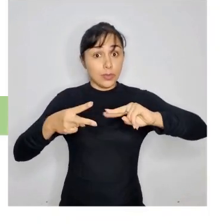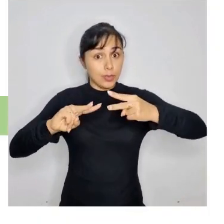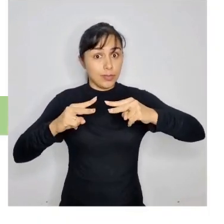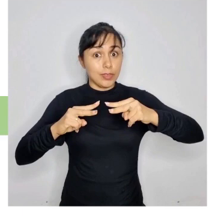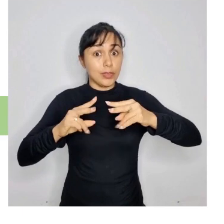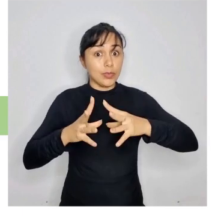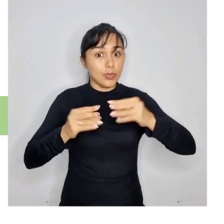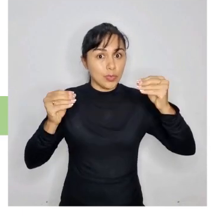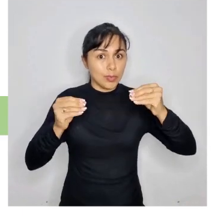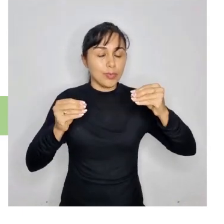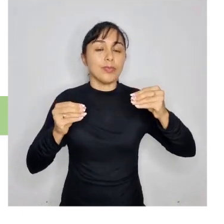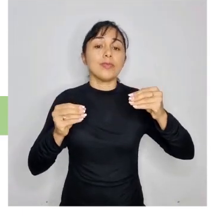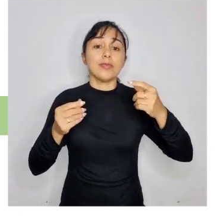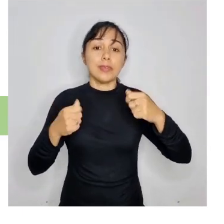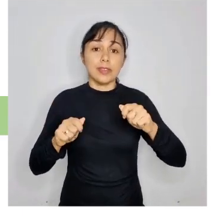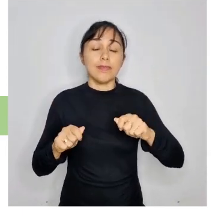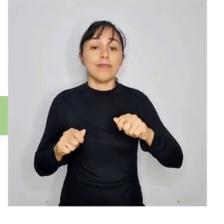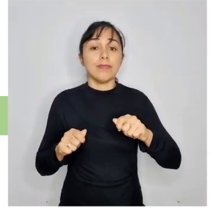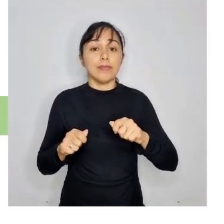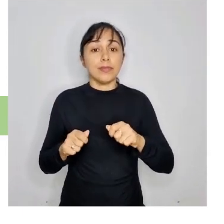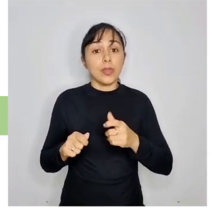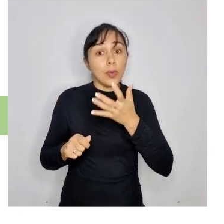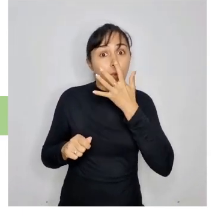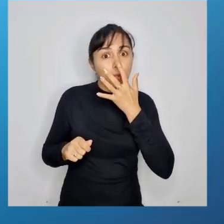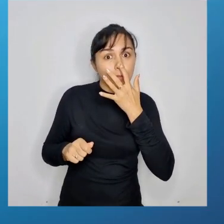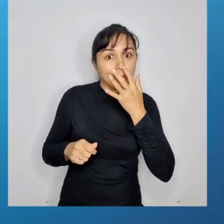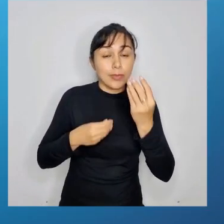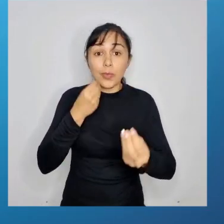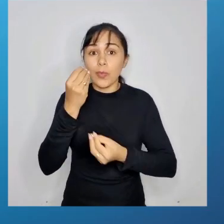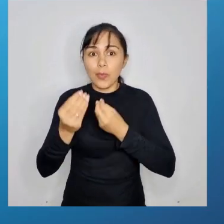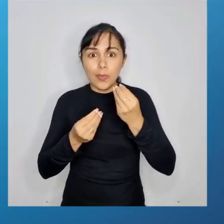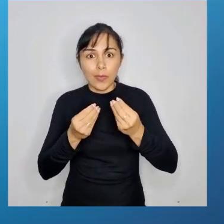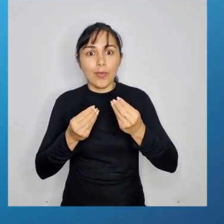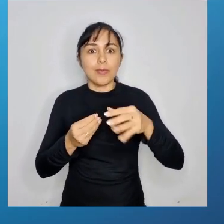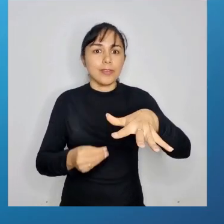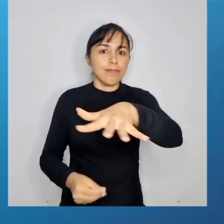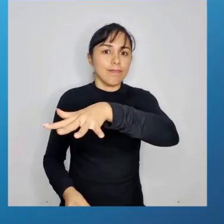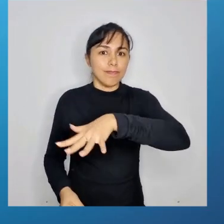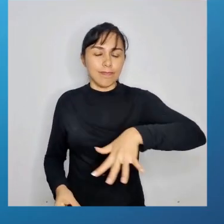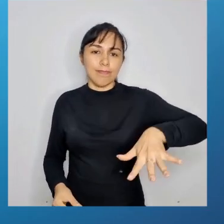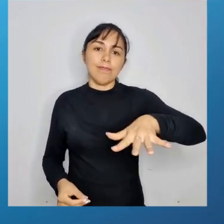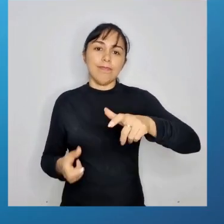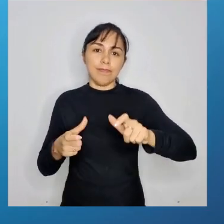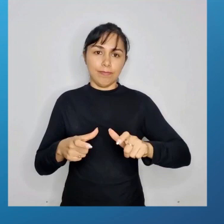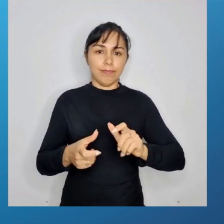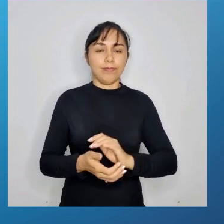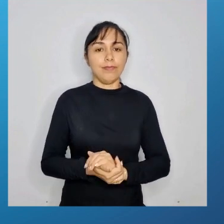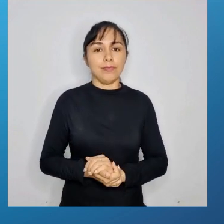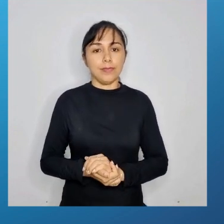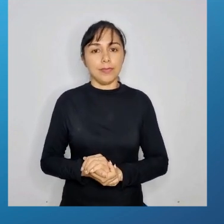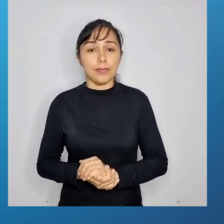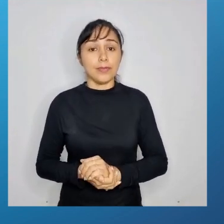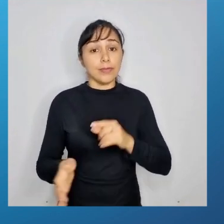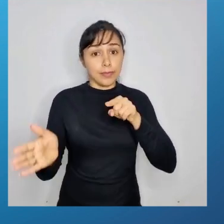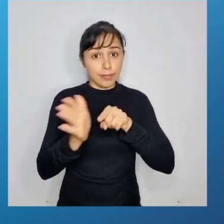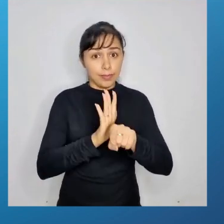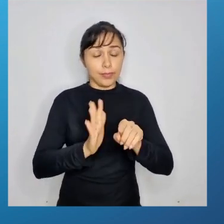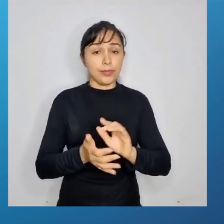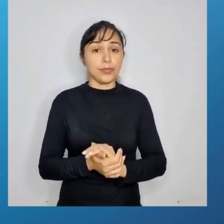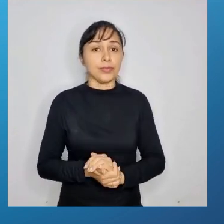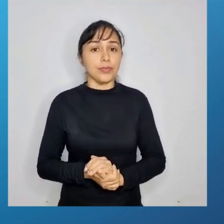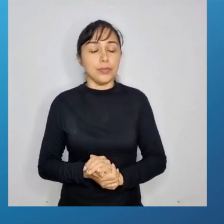olhar muito cuidadoso em relação ao equilíbrio do planeta. Vamos realizar alguns exercícios? Anfíbios são